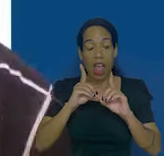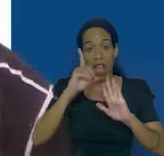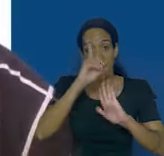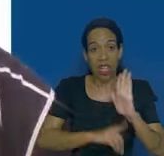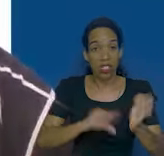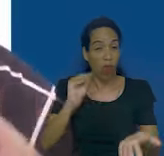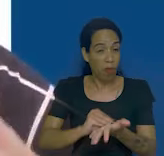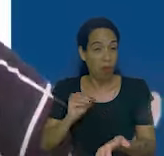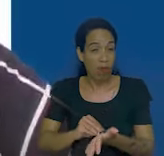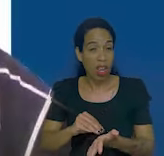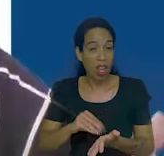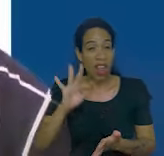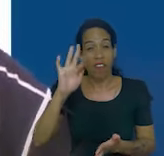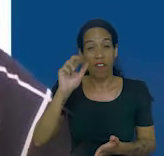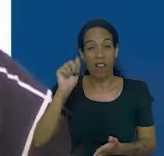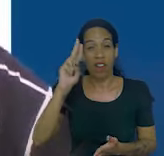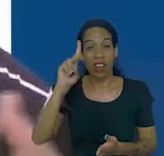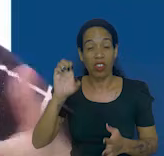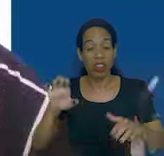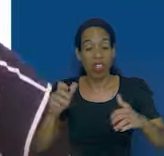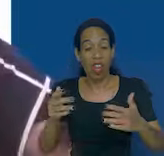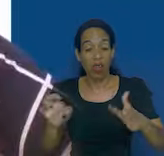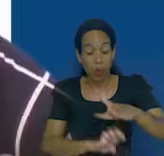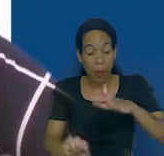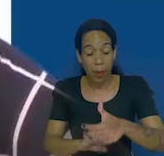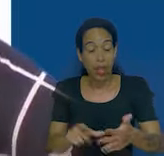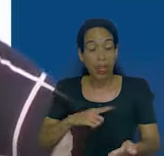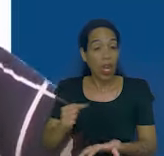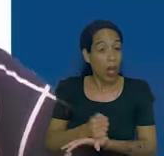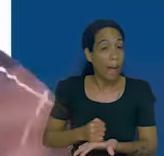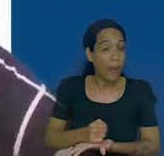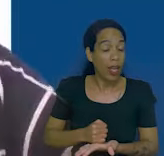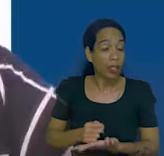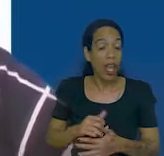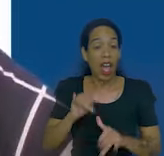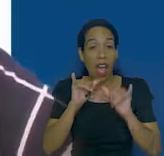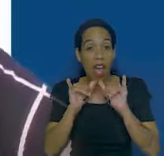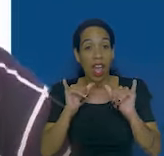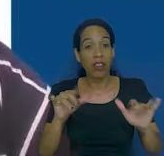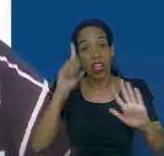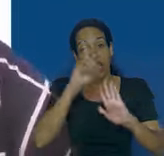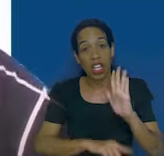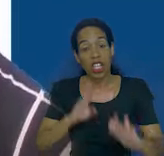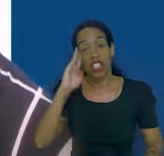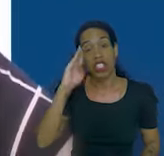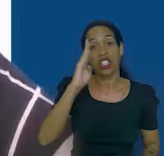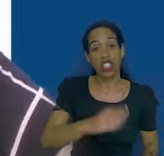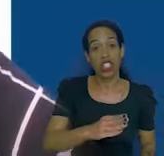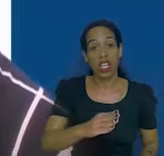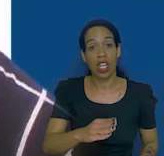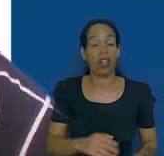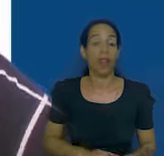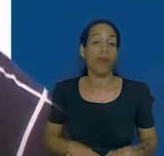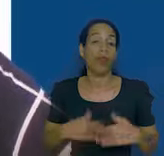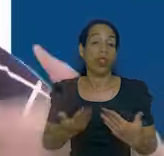uma fraude incrustada numa relação de emprego, você pode, com base na fraude, declarar o vínculo de emprego direto com o tomador